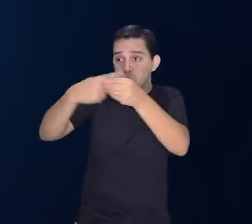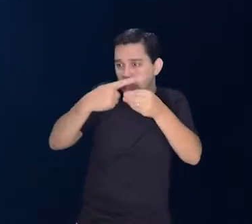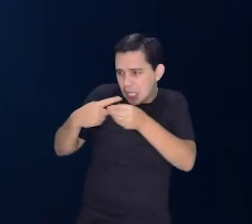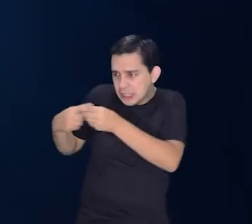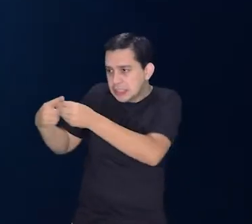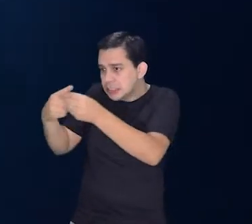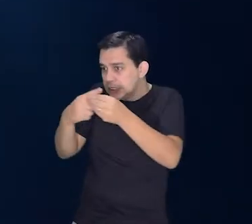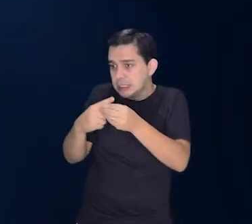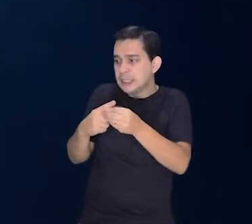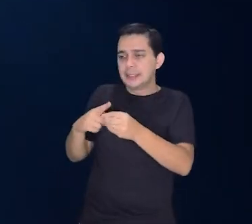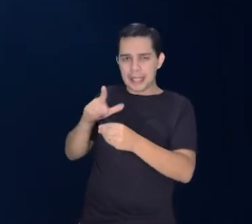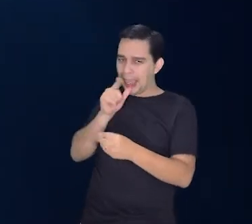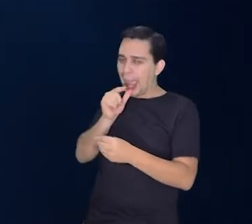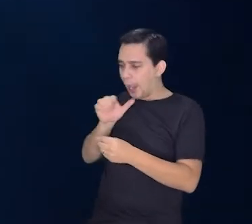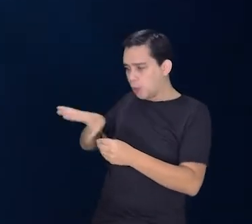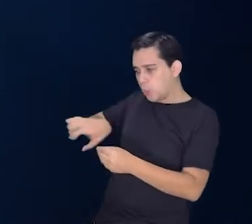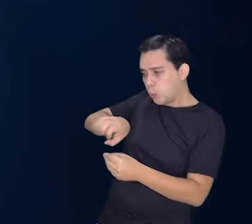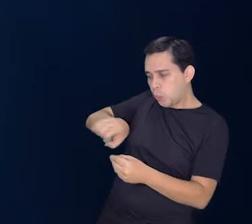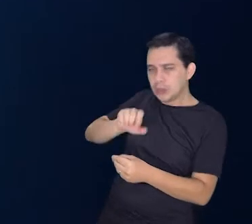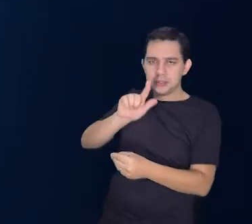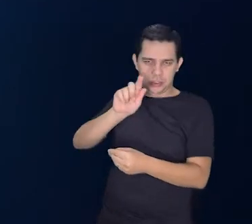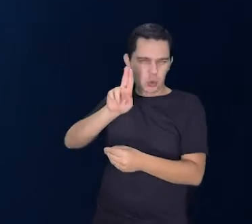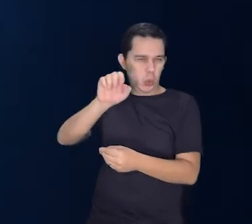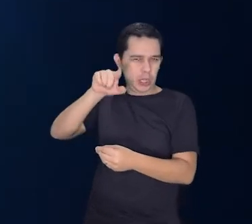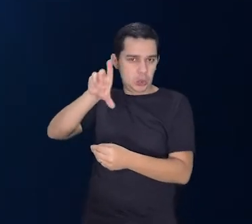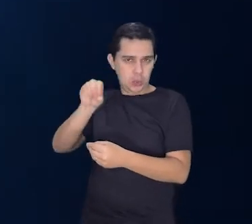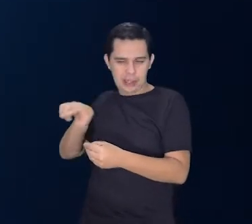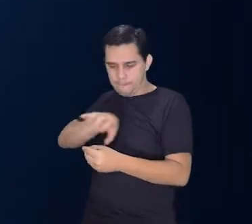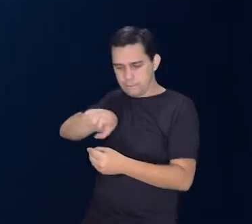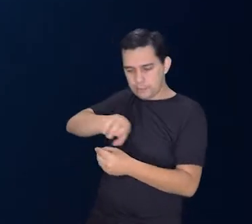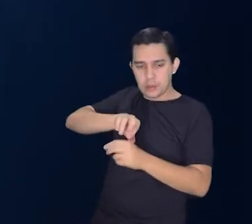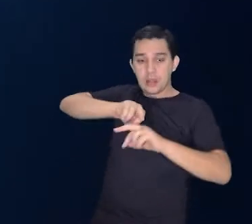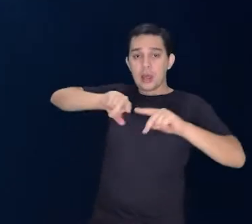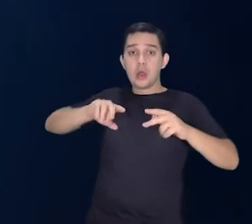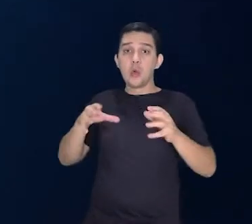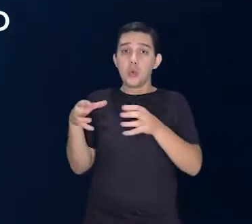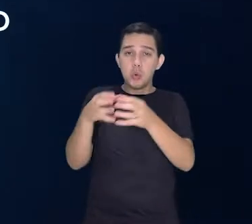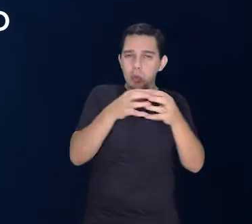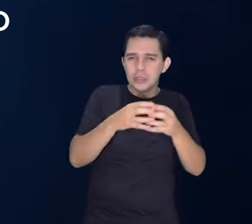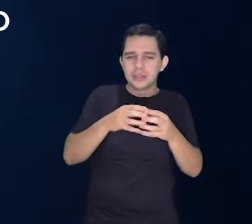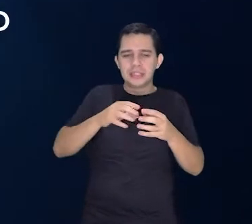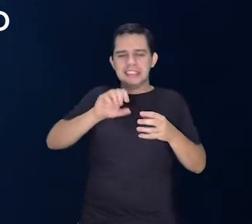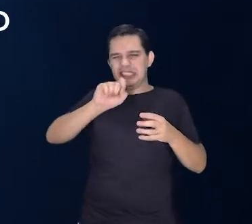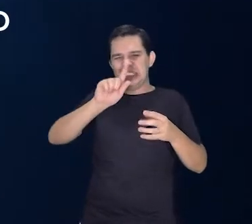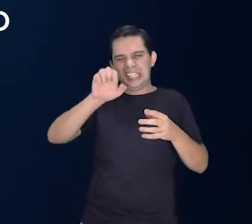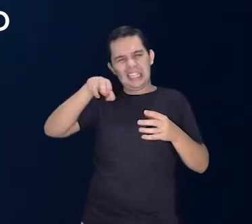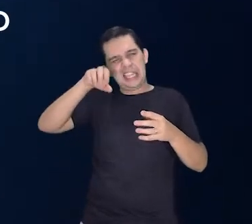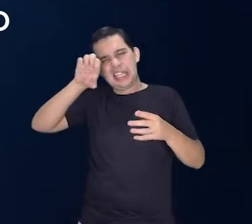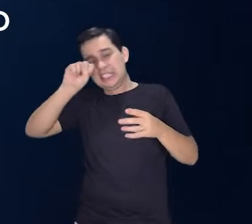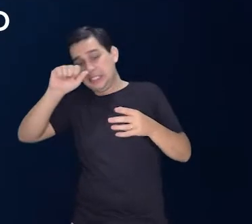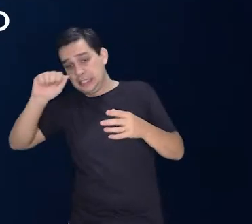municípios abastecidos pelo Sistema Guandu, INEA, Comitê de Bacia, Genersa,